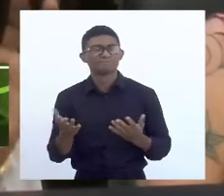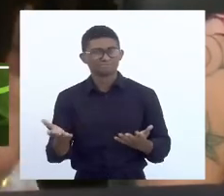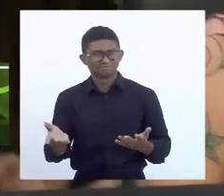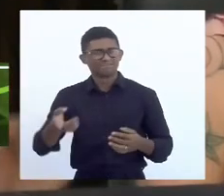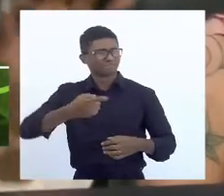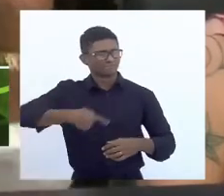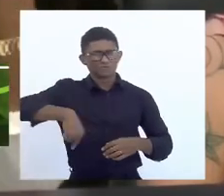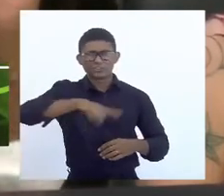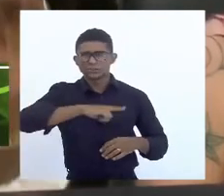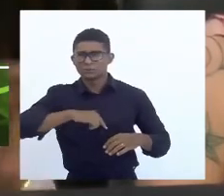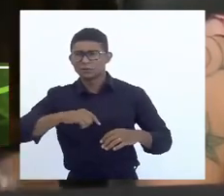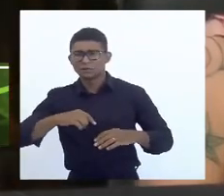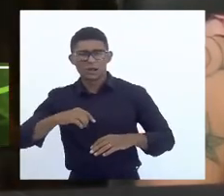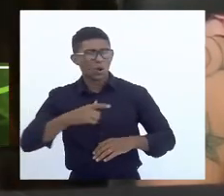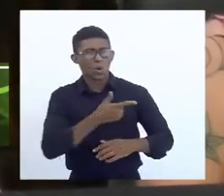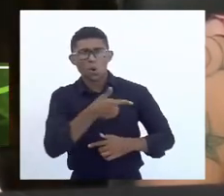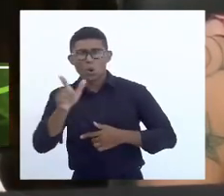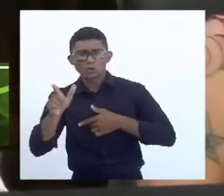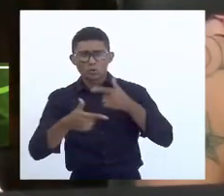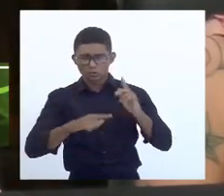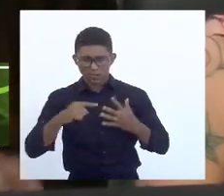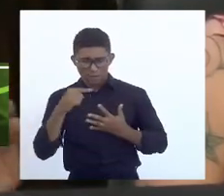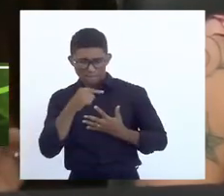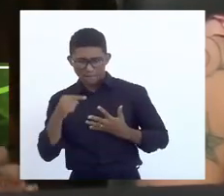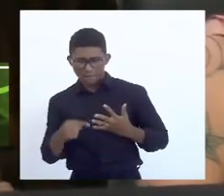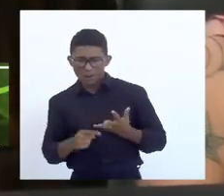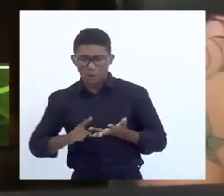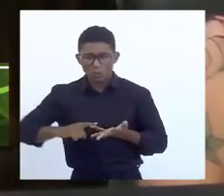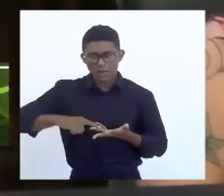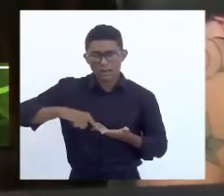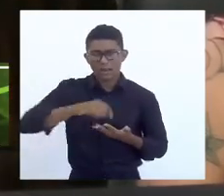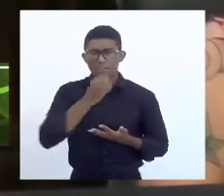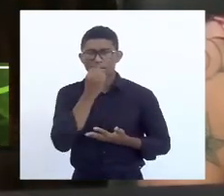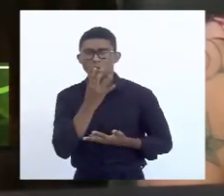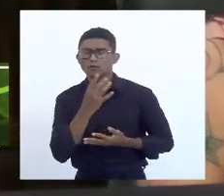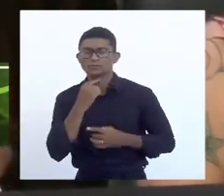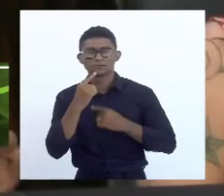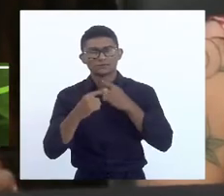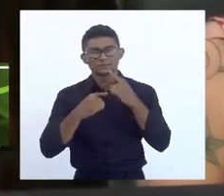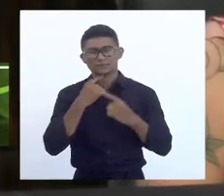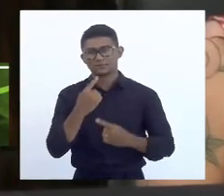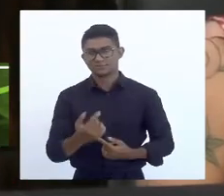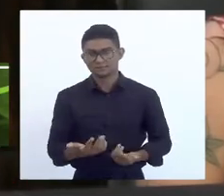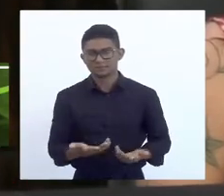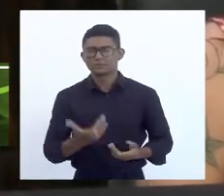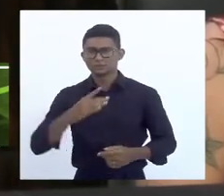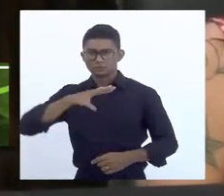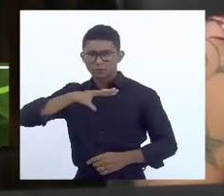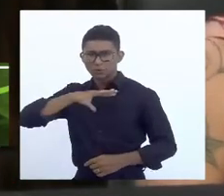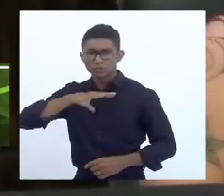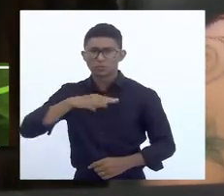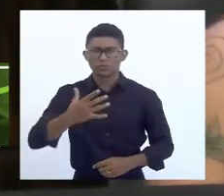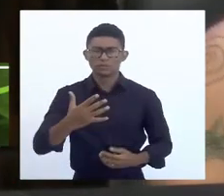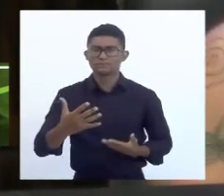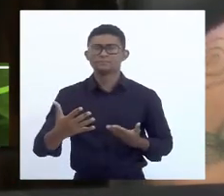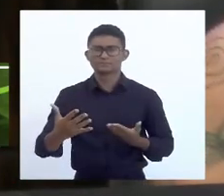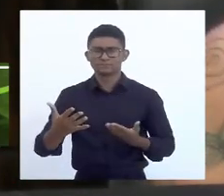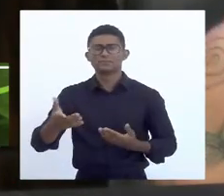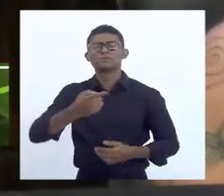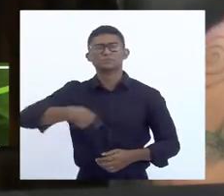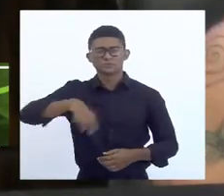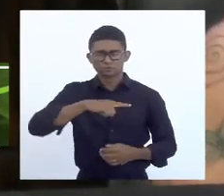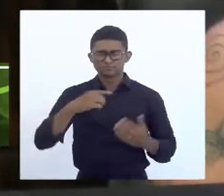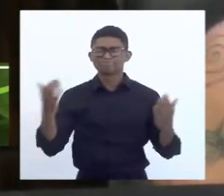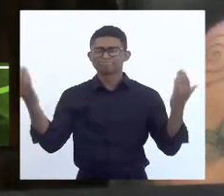nenhuma outra virtude com consistência. E coragem é uma coisa que a gente tem, porque, como